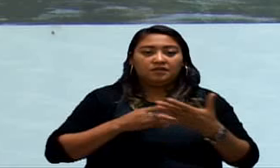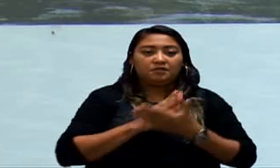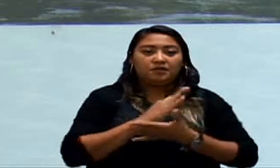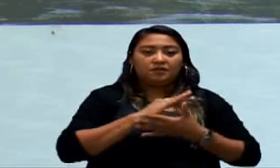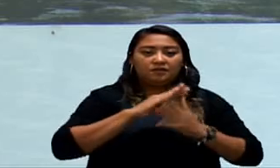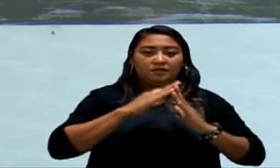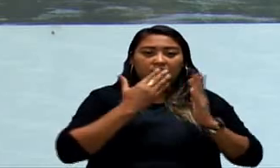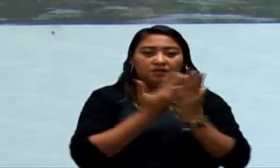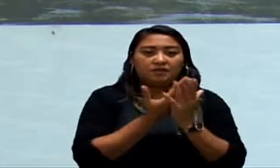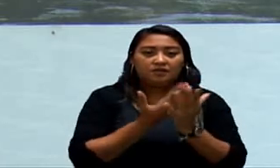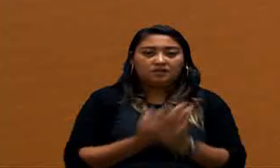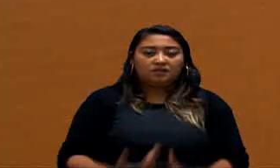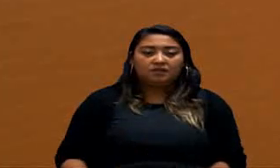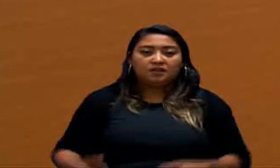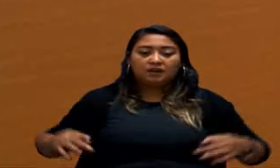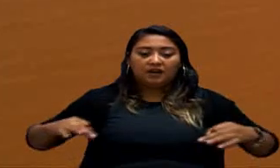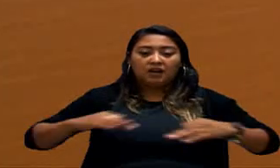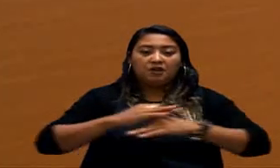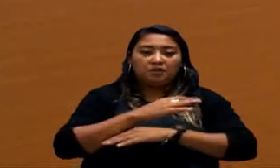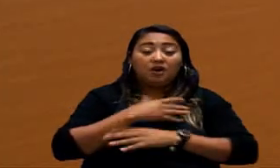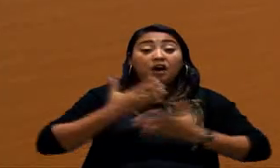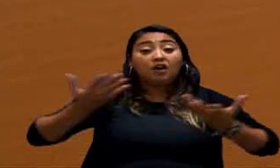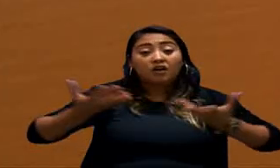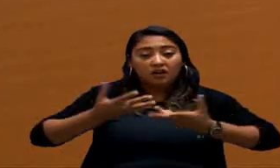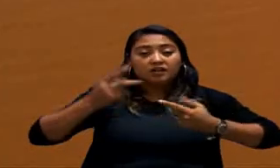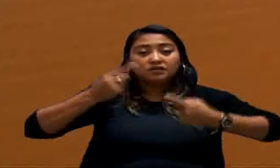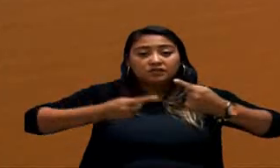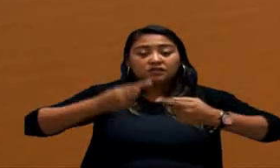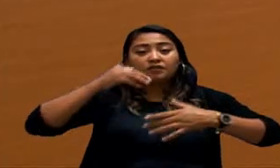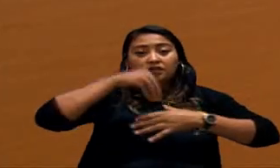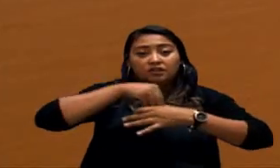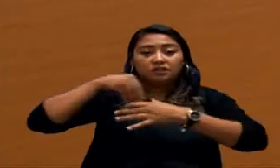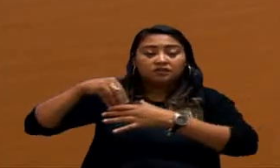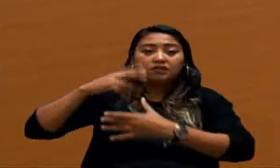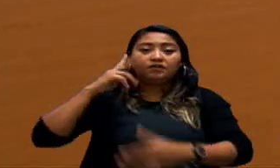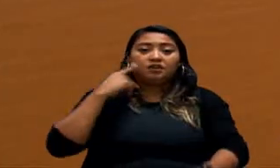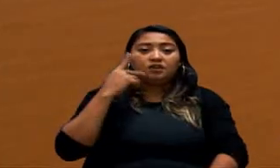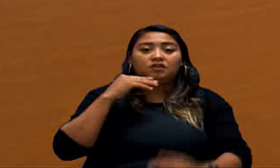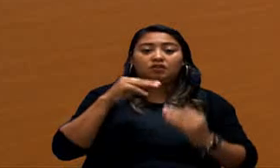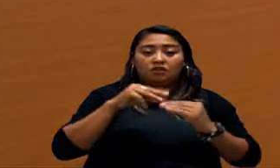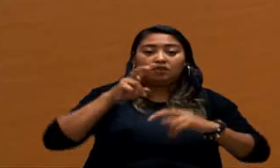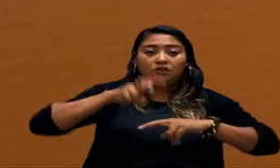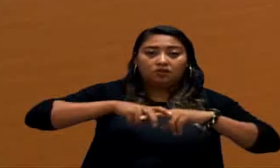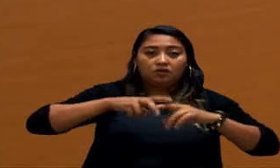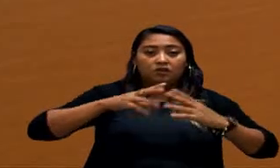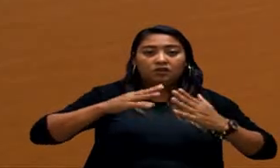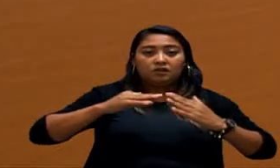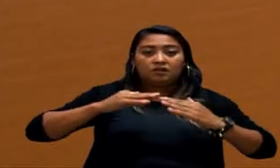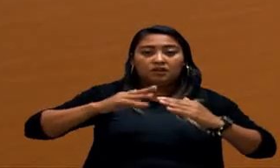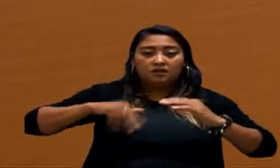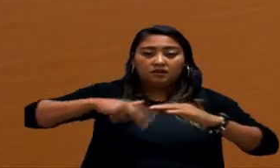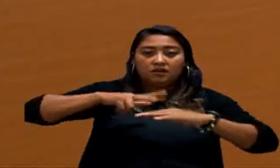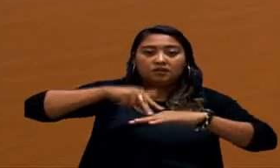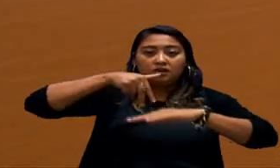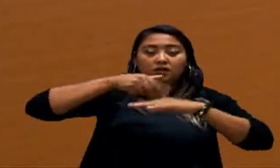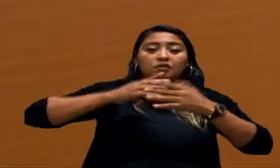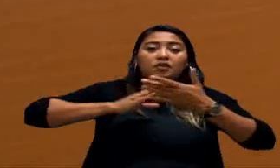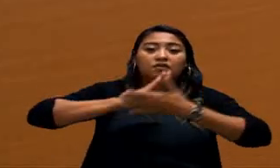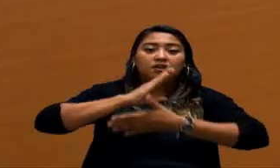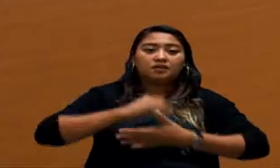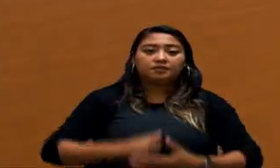requerimento. Encerrado a discussão, eu coloco em votação. Os vereadores concordam, permaneçam como estão,